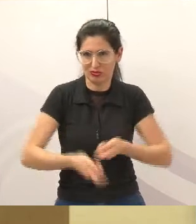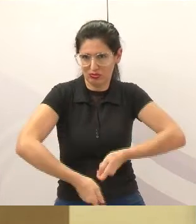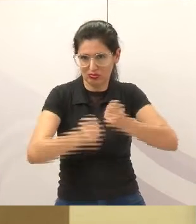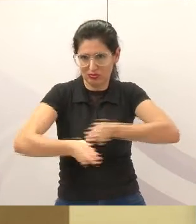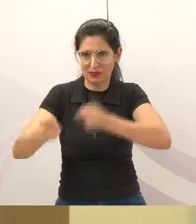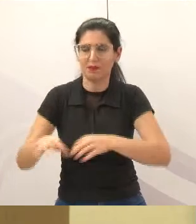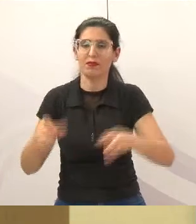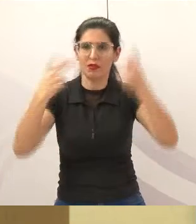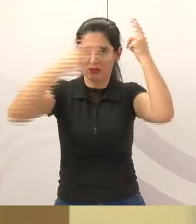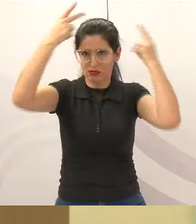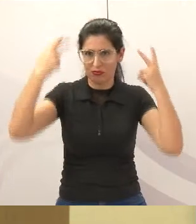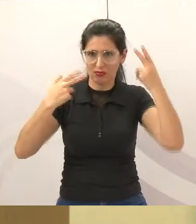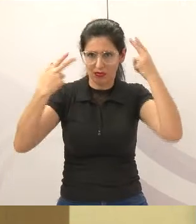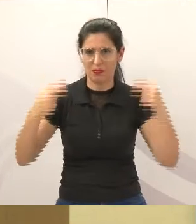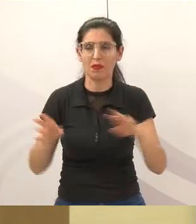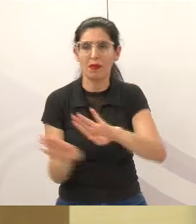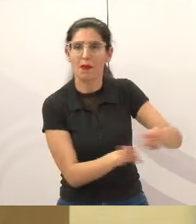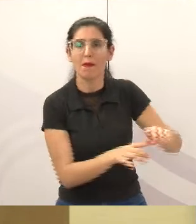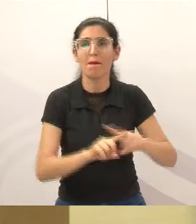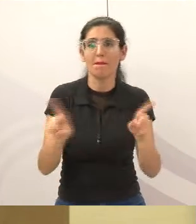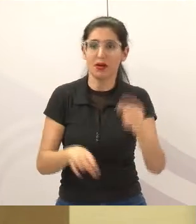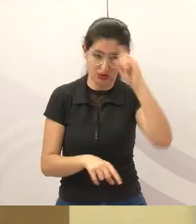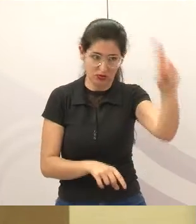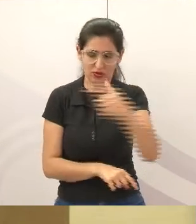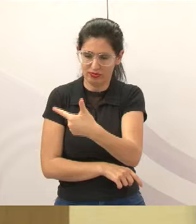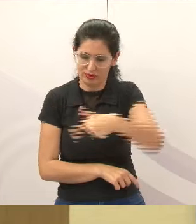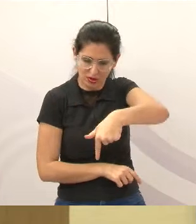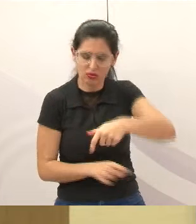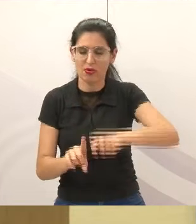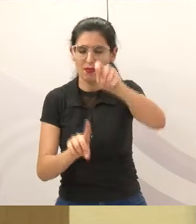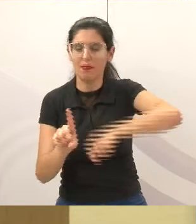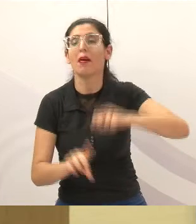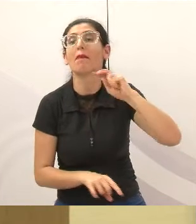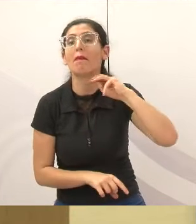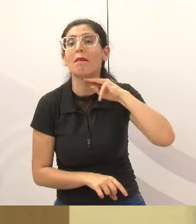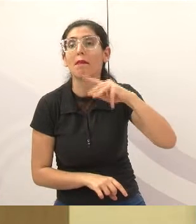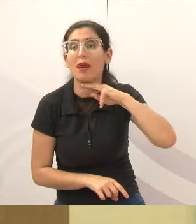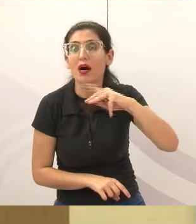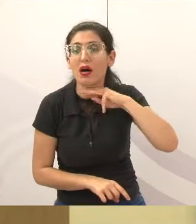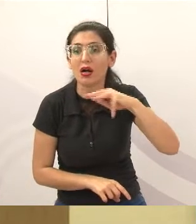feito no dia 27 de março. Eu queria só aqui,